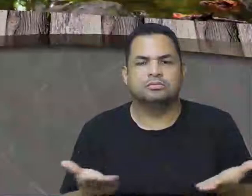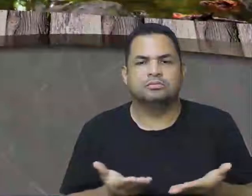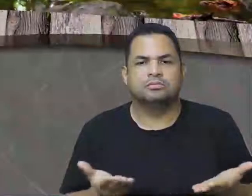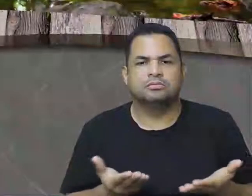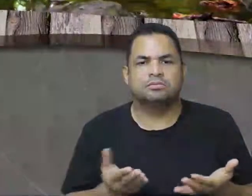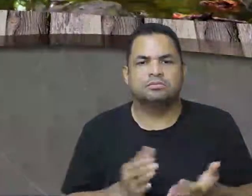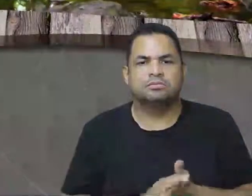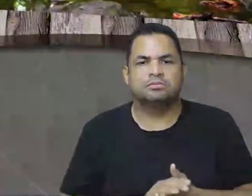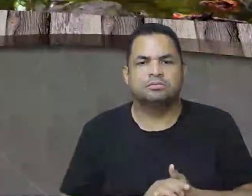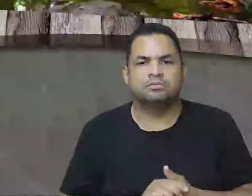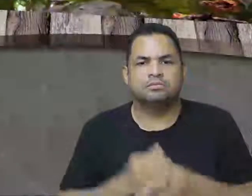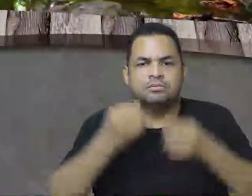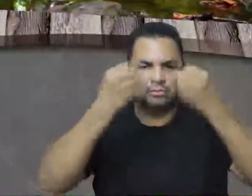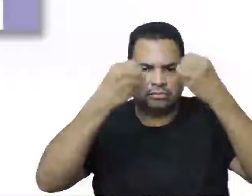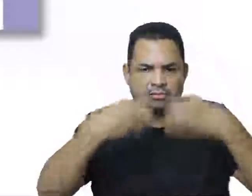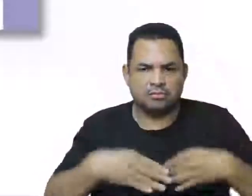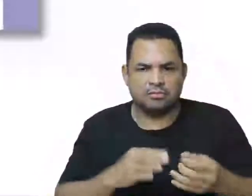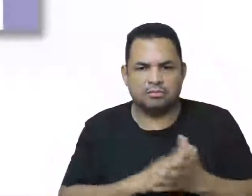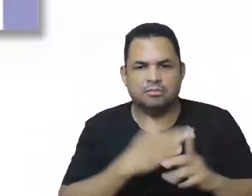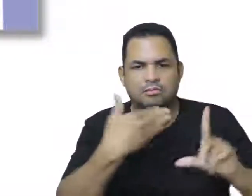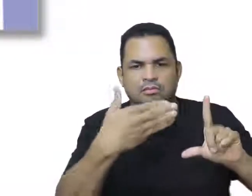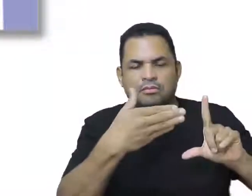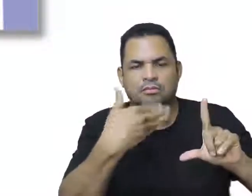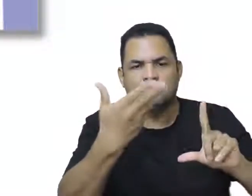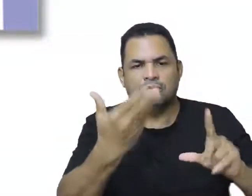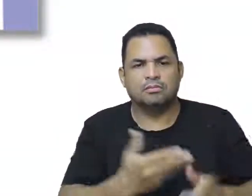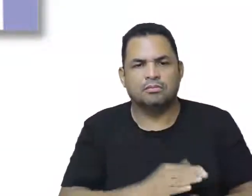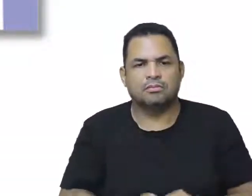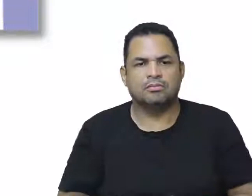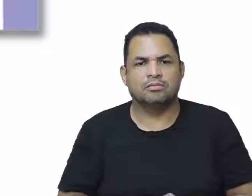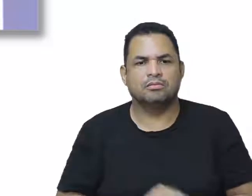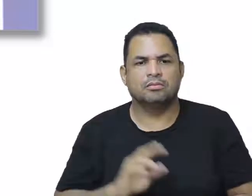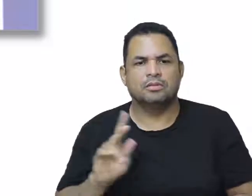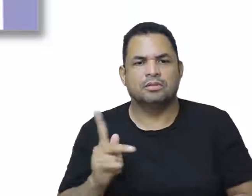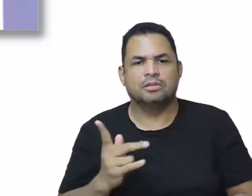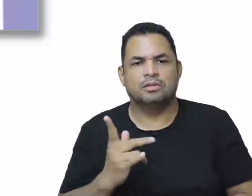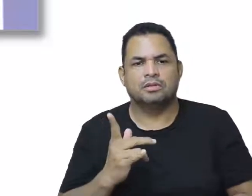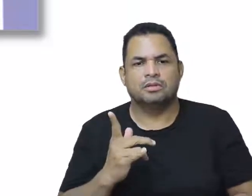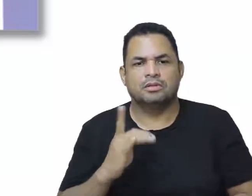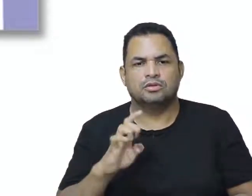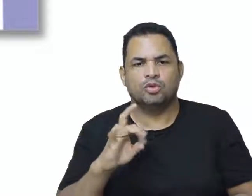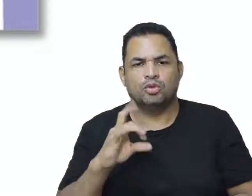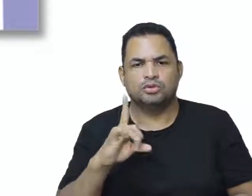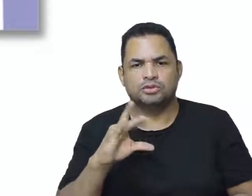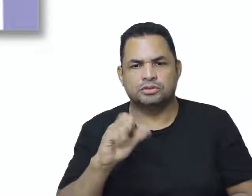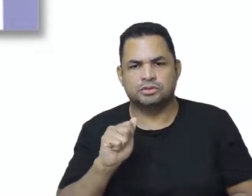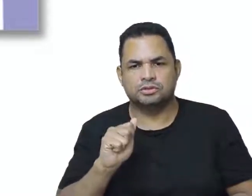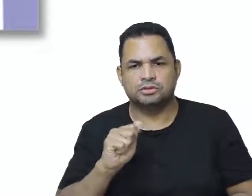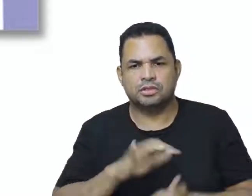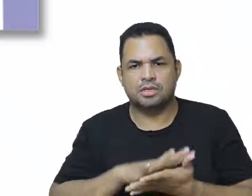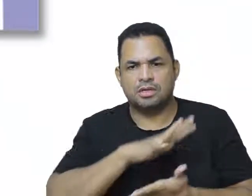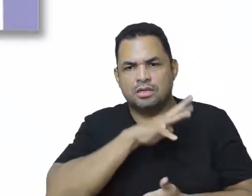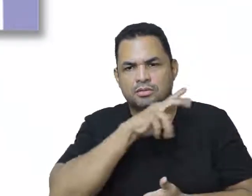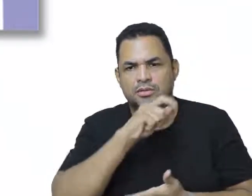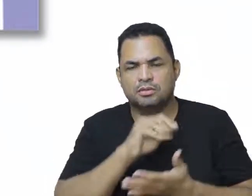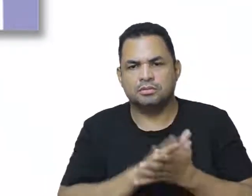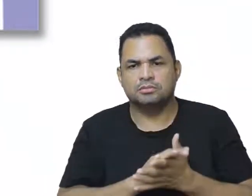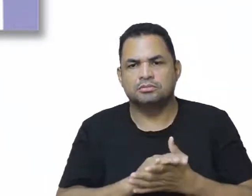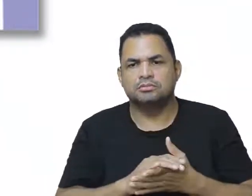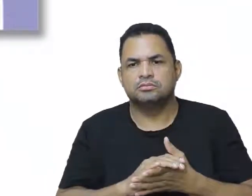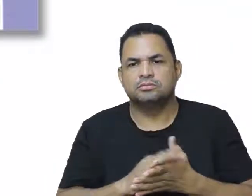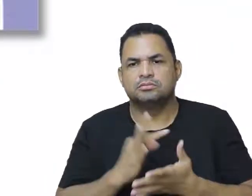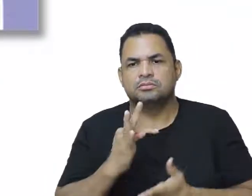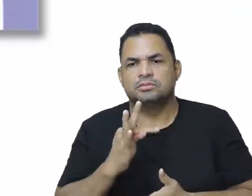vamos falar sobre o quê? Joga na tela, por favor. Vamos falar sobre histologia